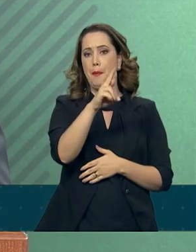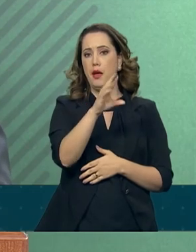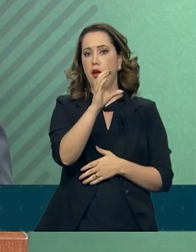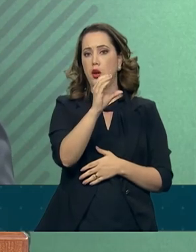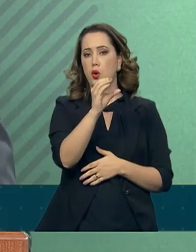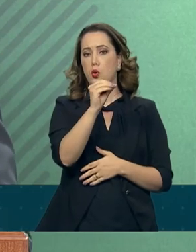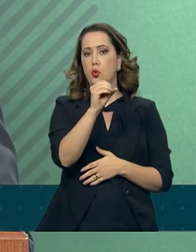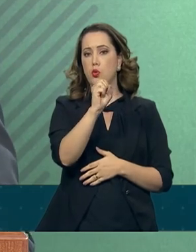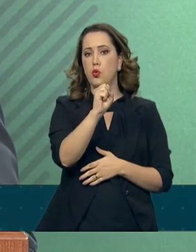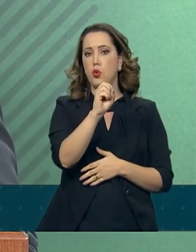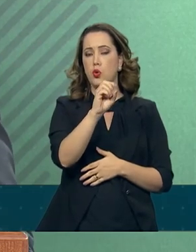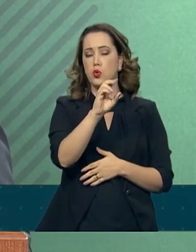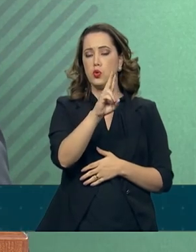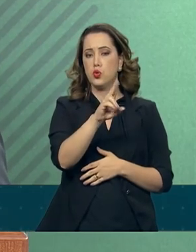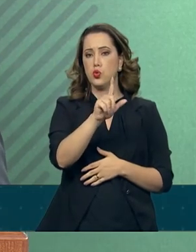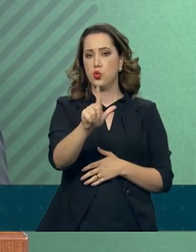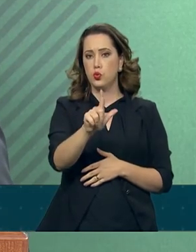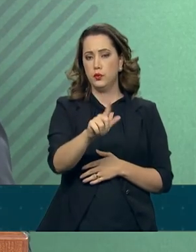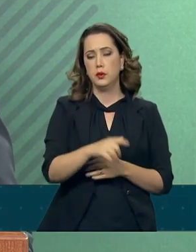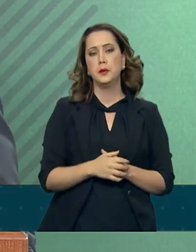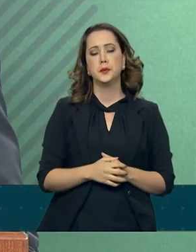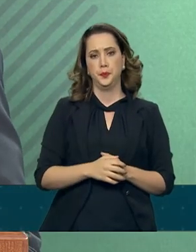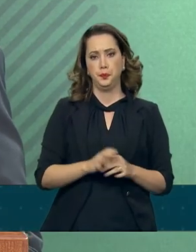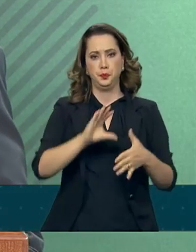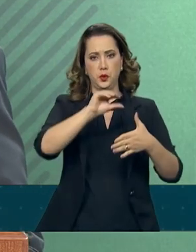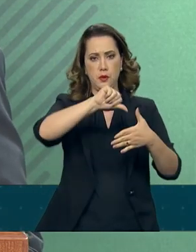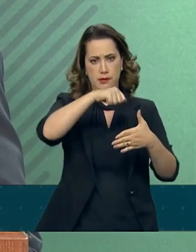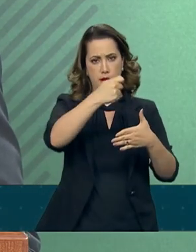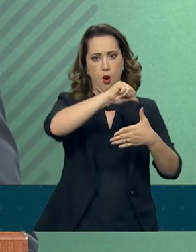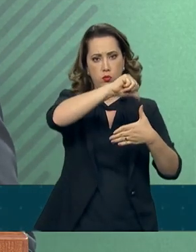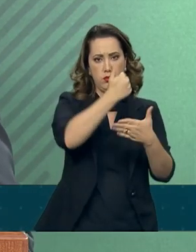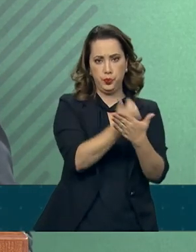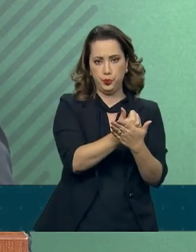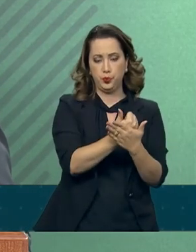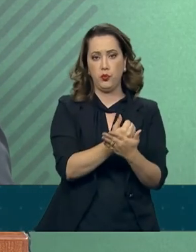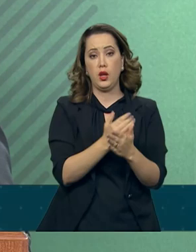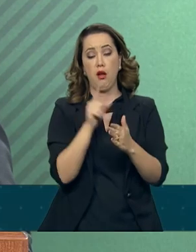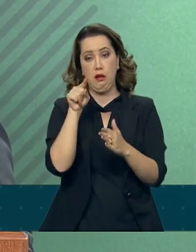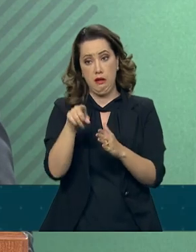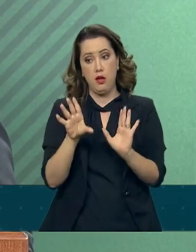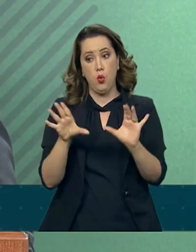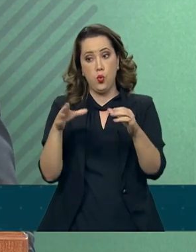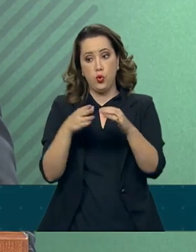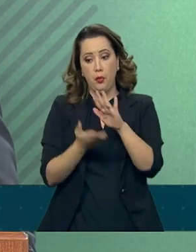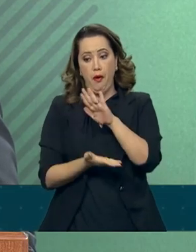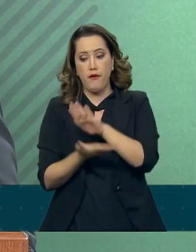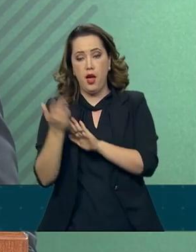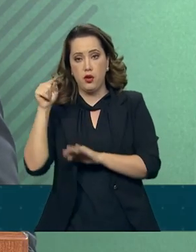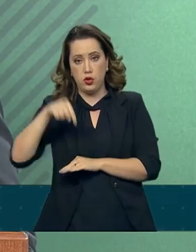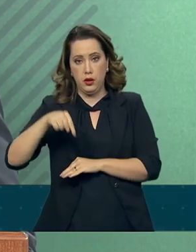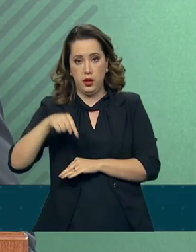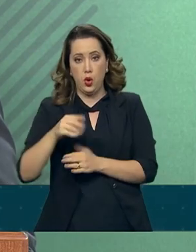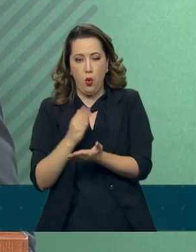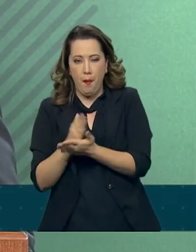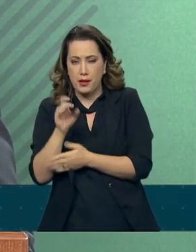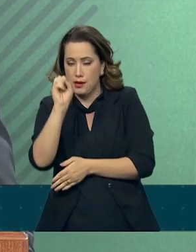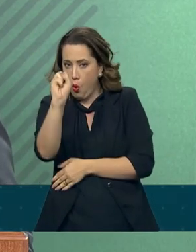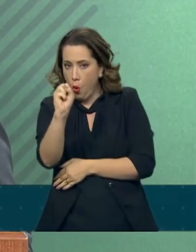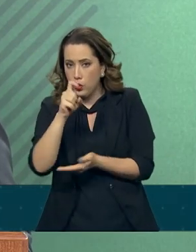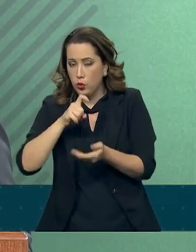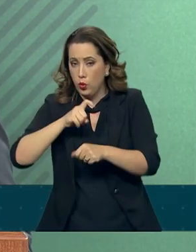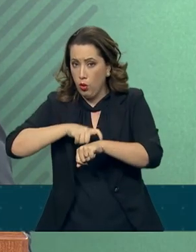de viagem a partida está prevista para as 8 horas aqui da nossa ala um